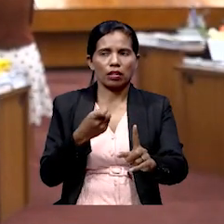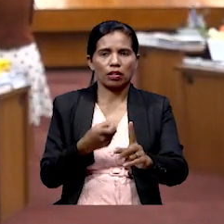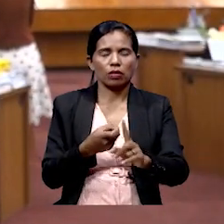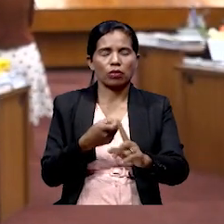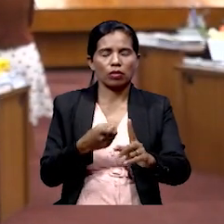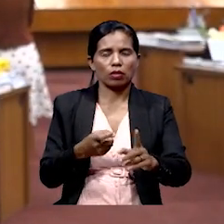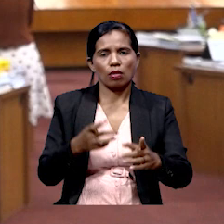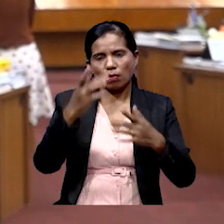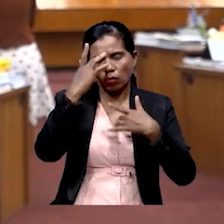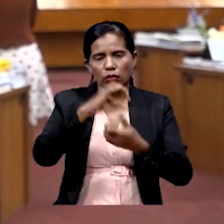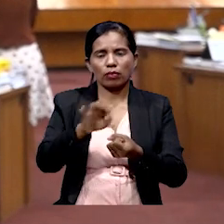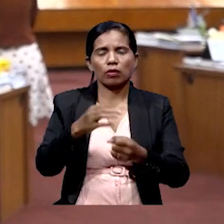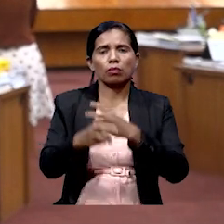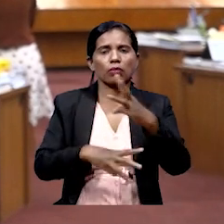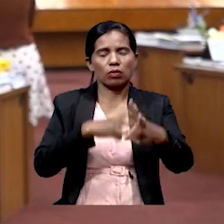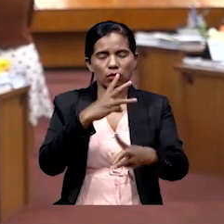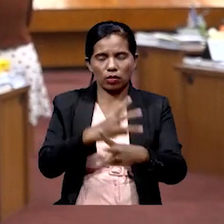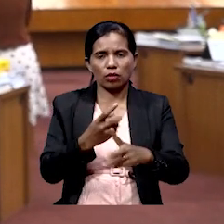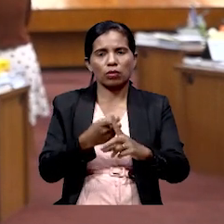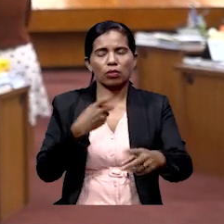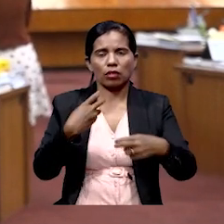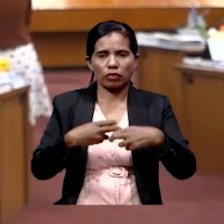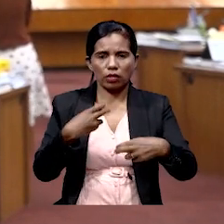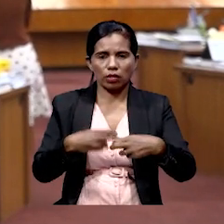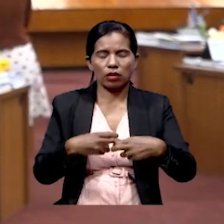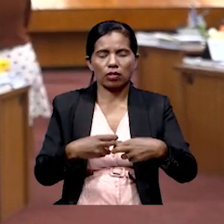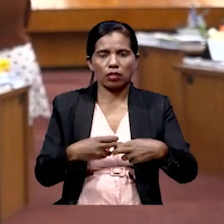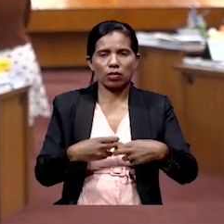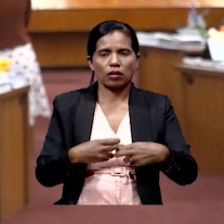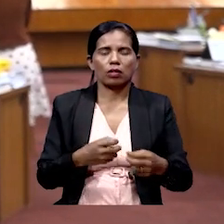pandemia global ita pancara hoje crise be